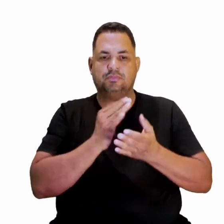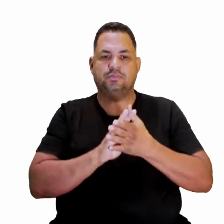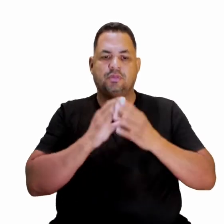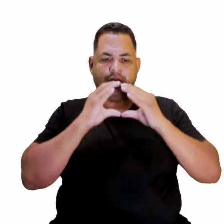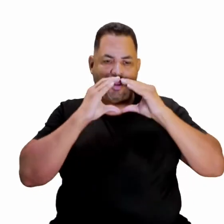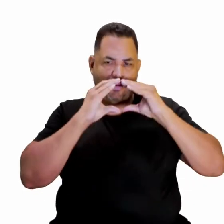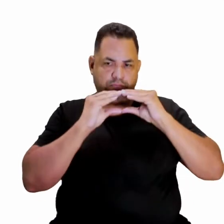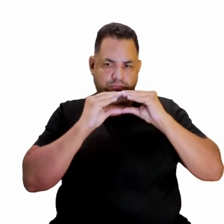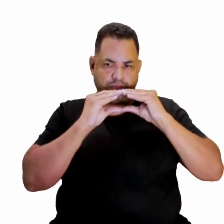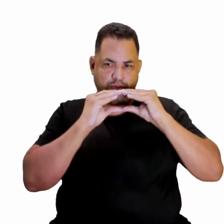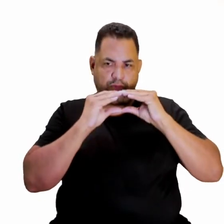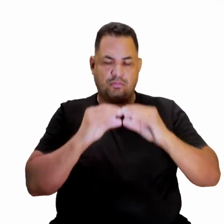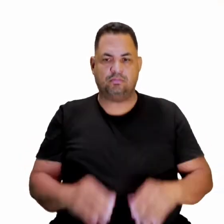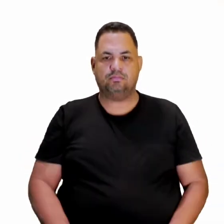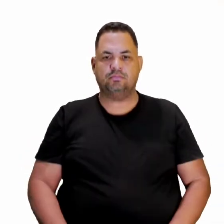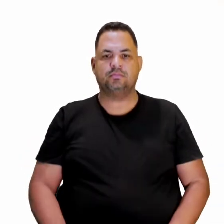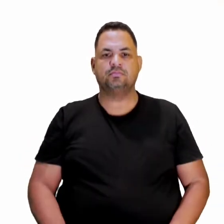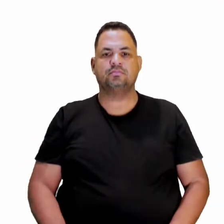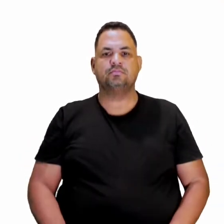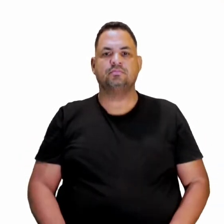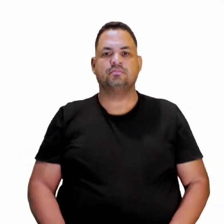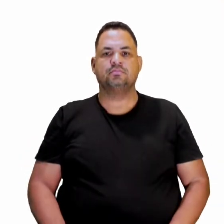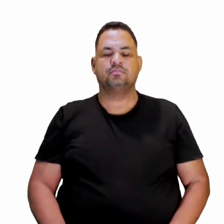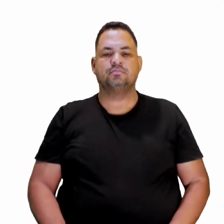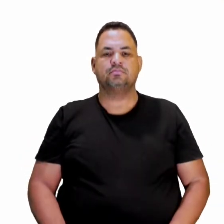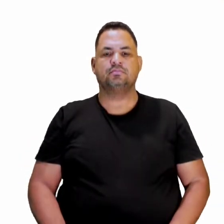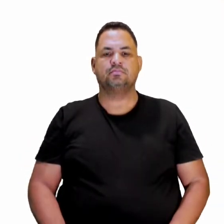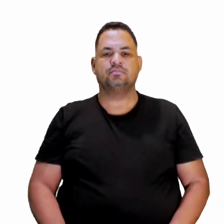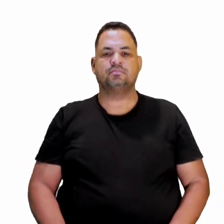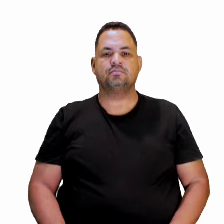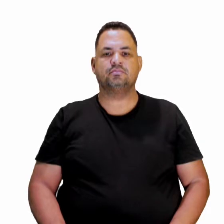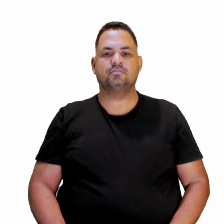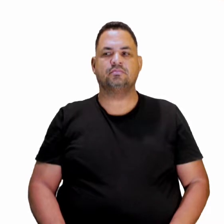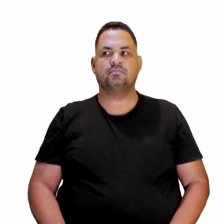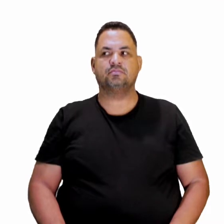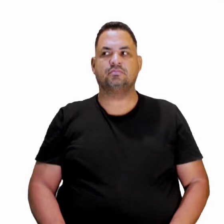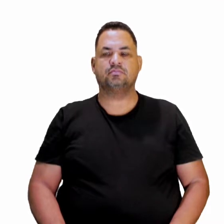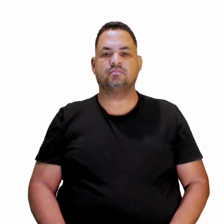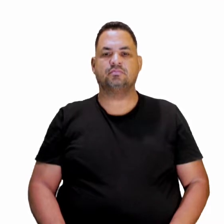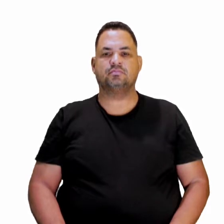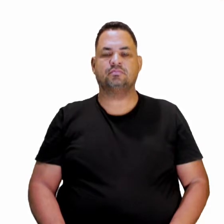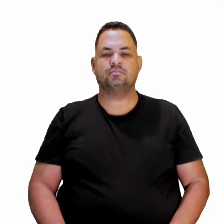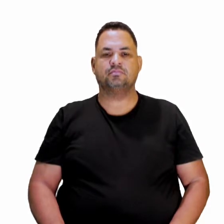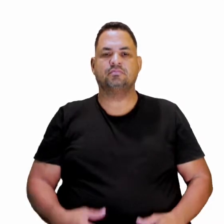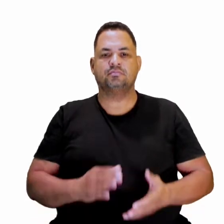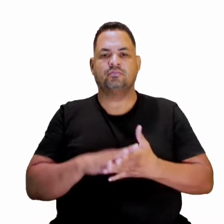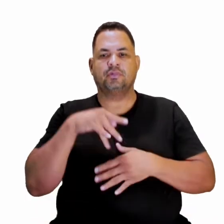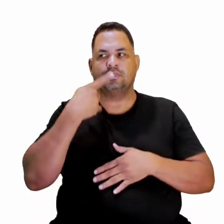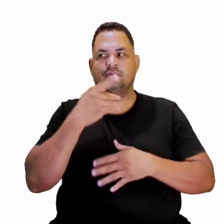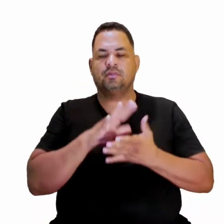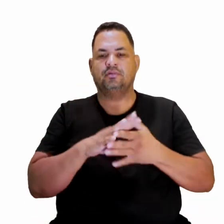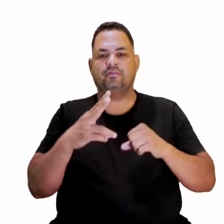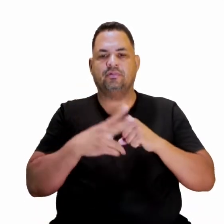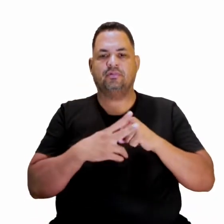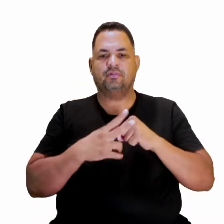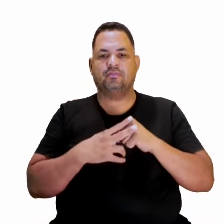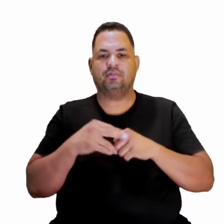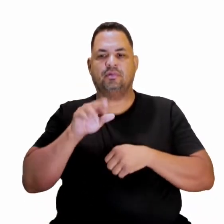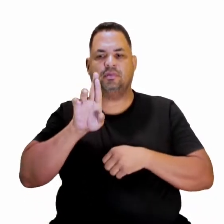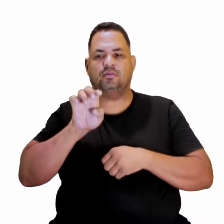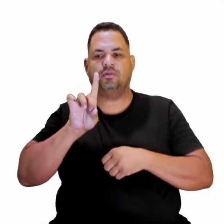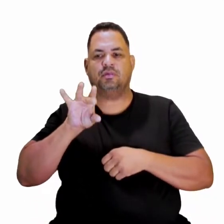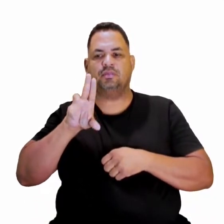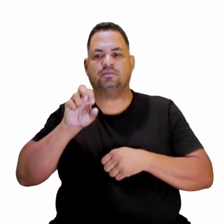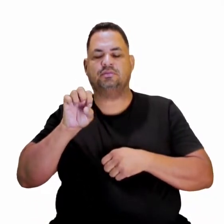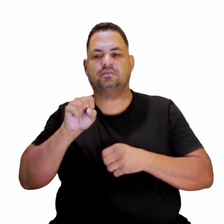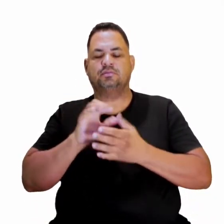hambúrguer. Exatamente. Nós vamos falar sobre o Simple Past, os verbos regulares.